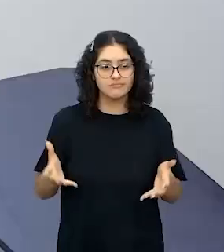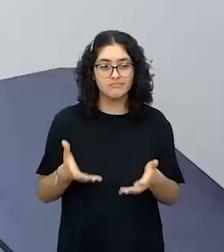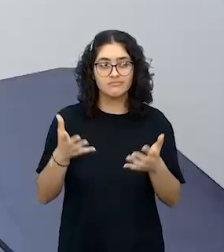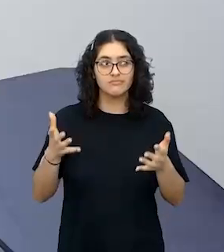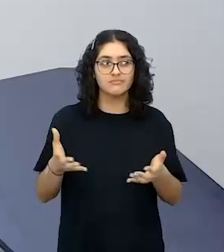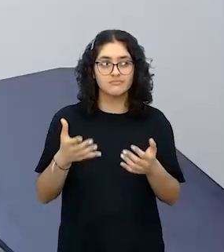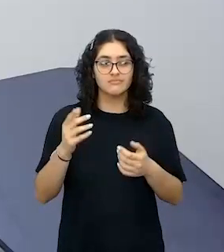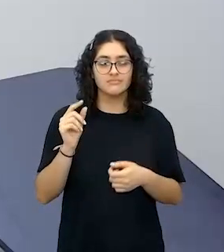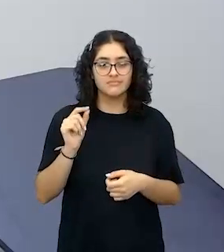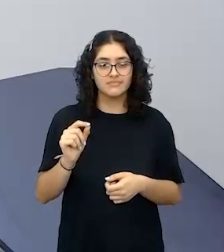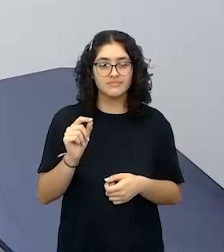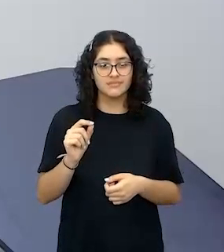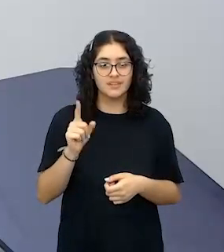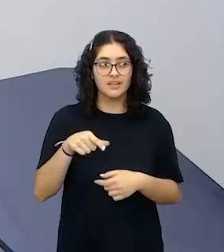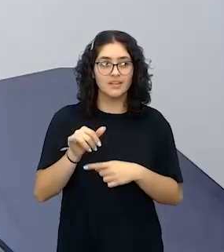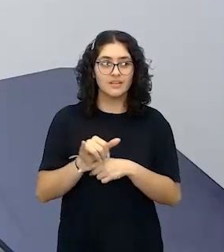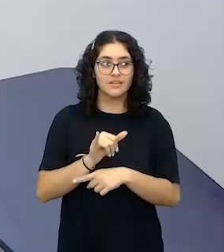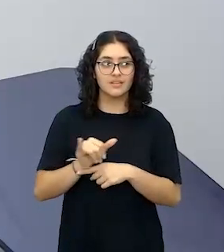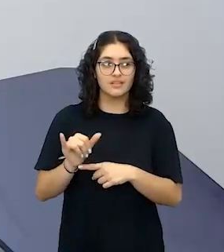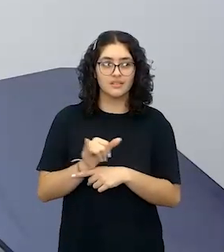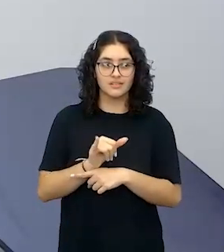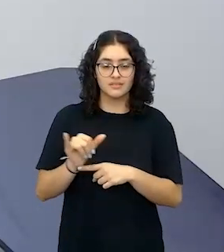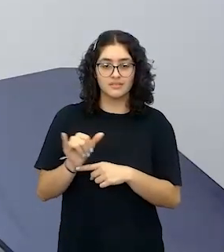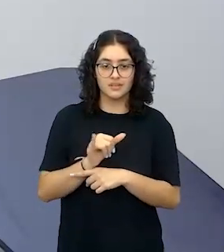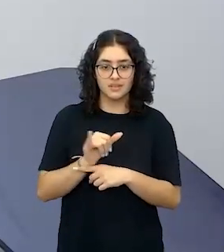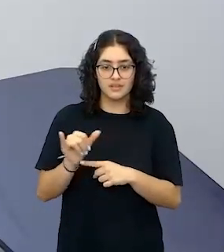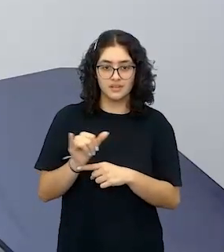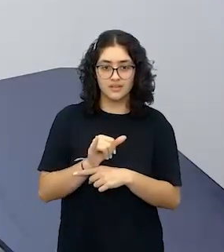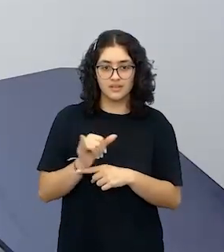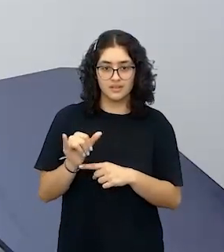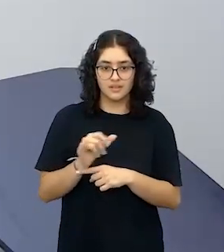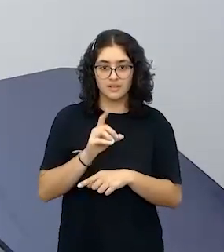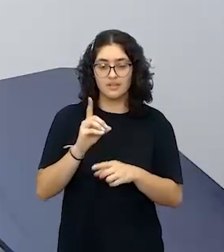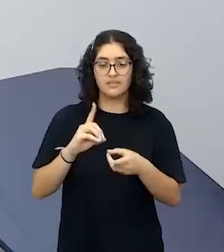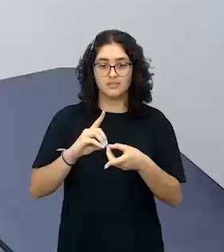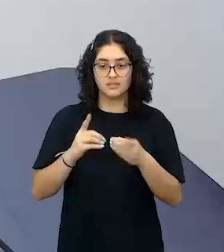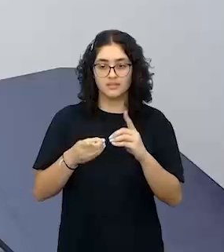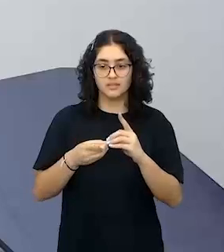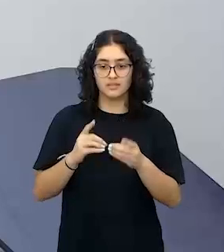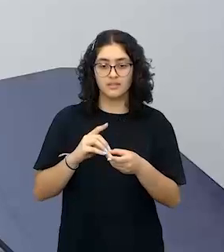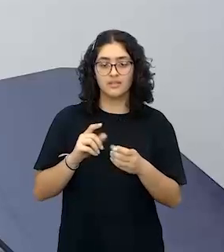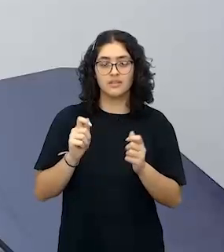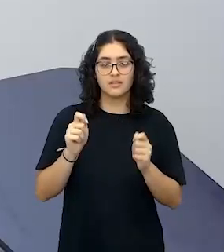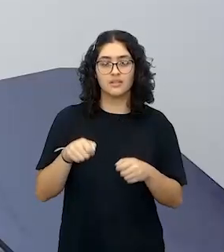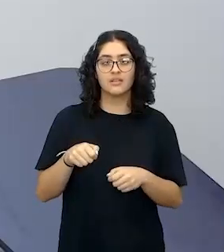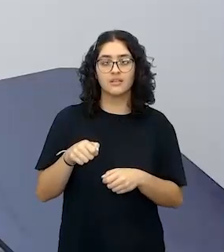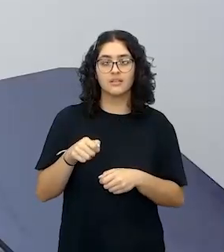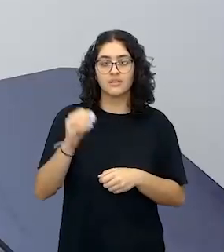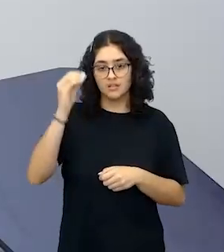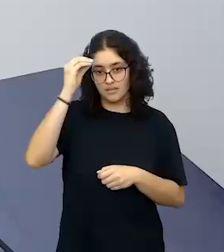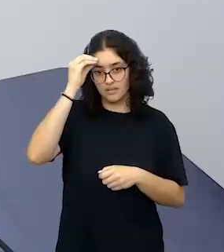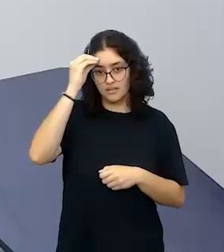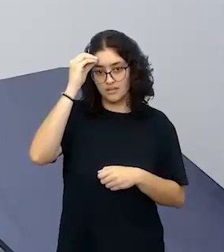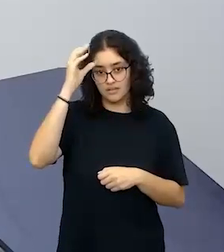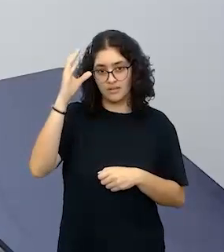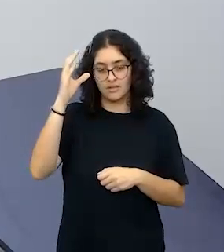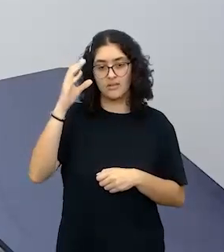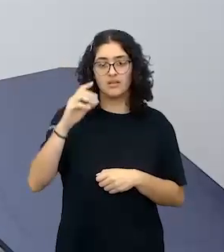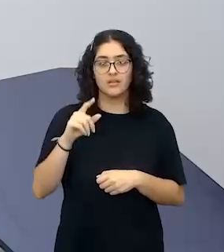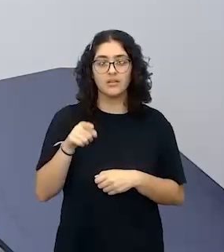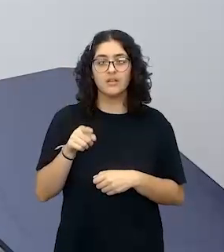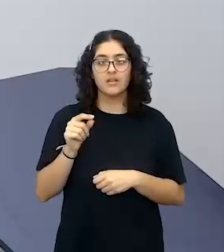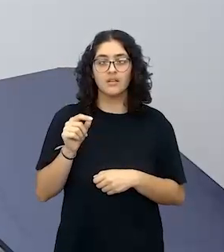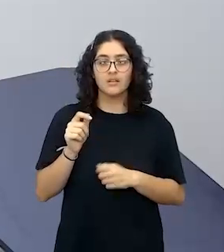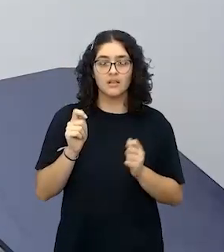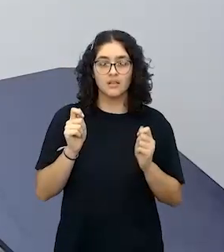se ela é uma estratégia didática que pode ser mobilizada por todas as áreas de conhecimento, então a